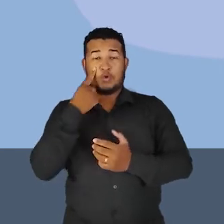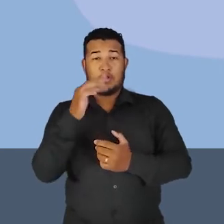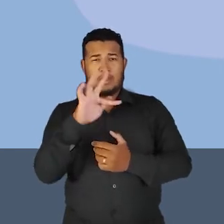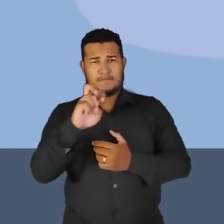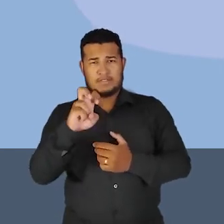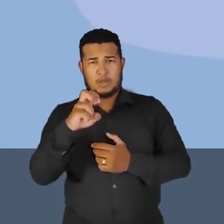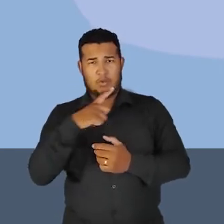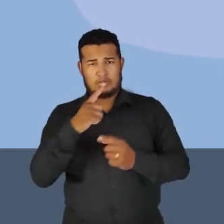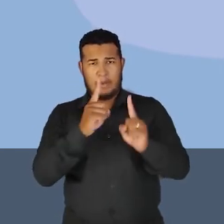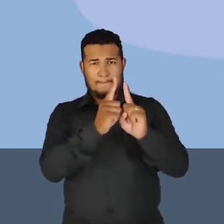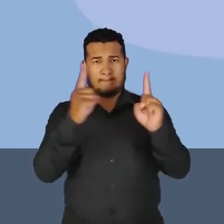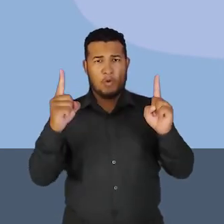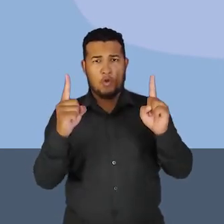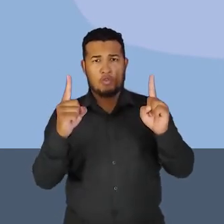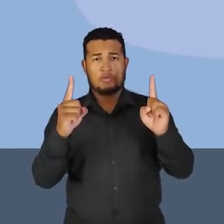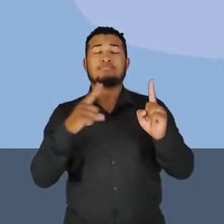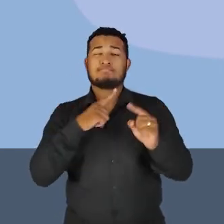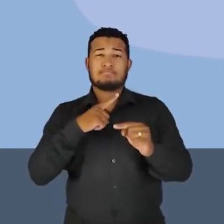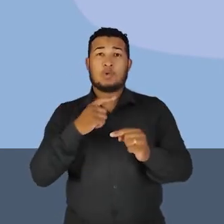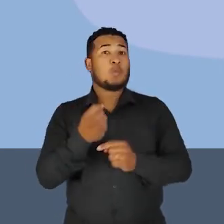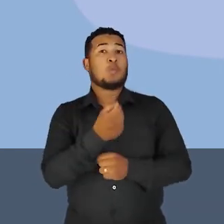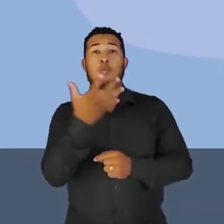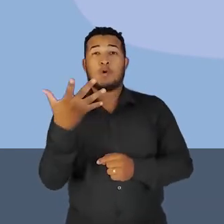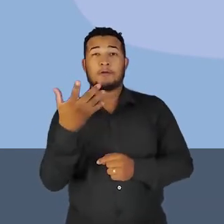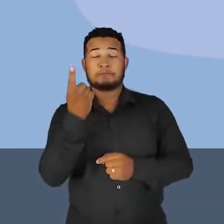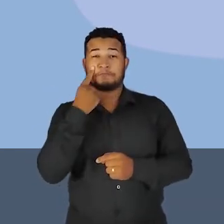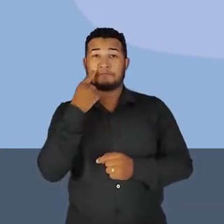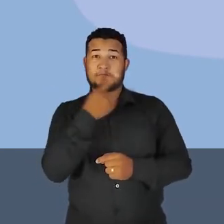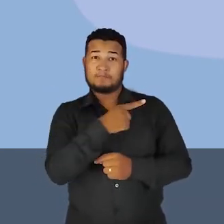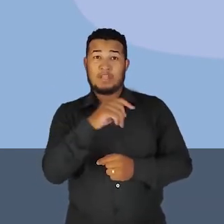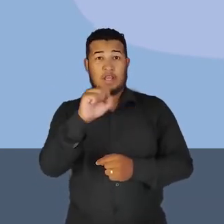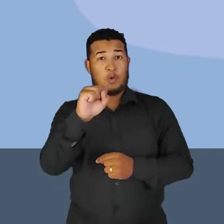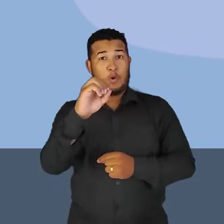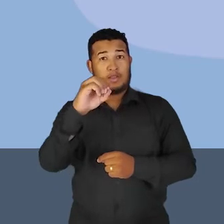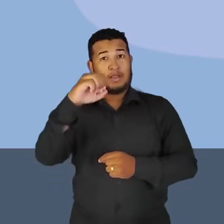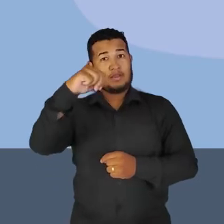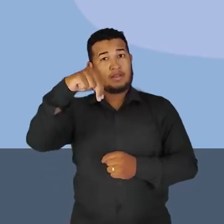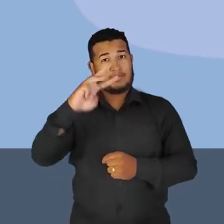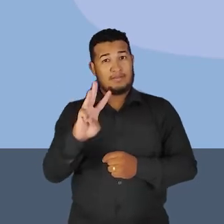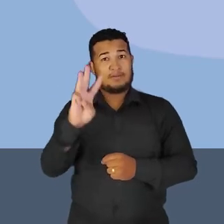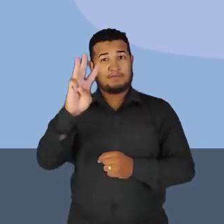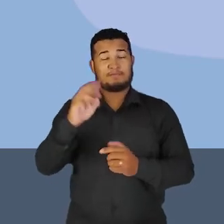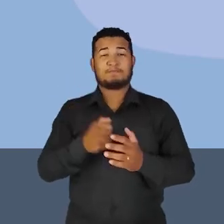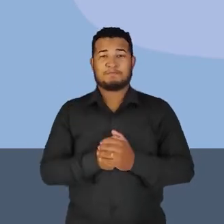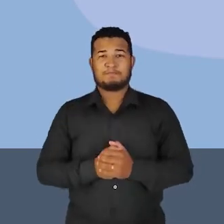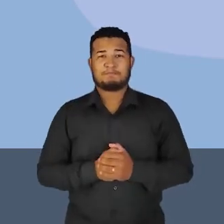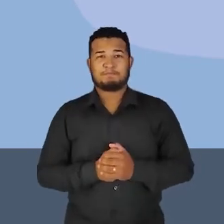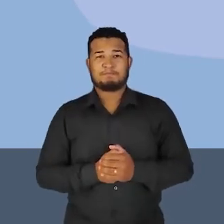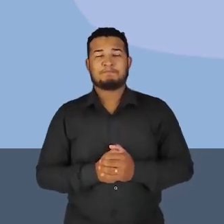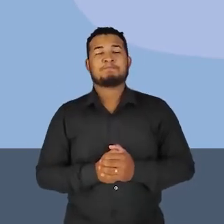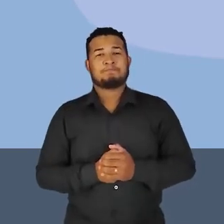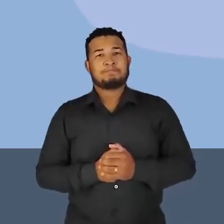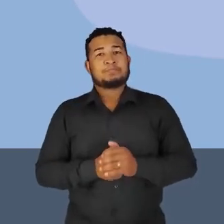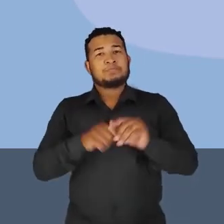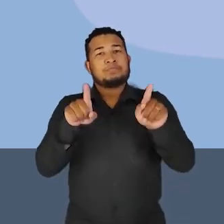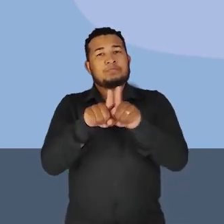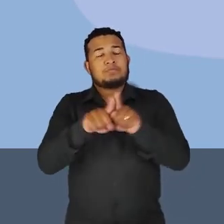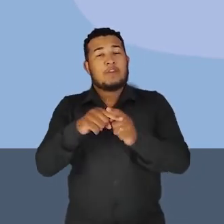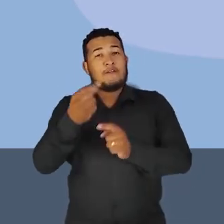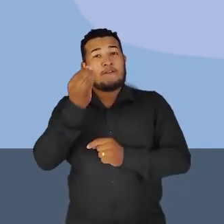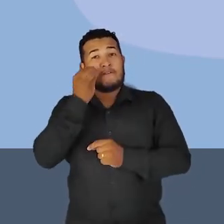F5 tem um módulo? Sim. Quanto? Está ali, ó, 80 newtons. Vamos avaliar também o